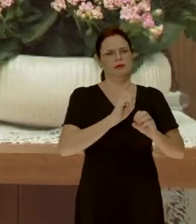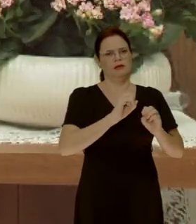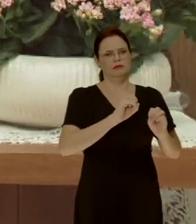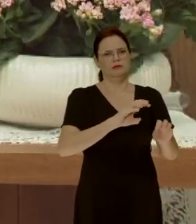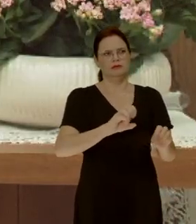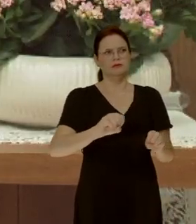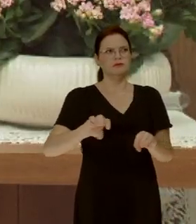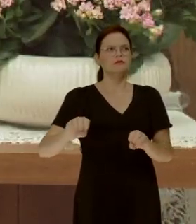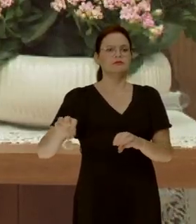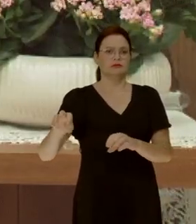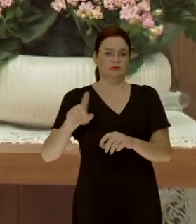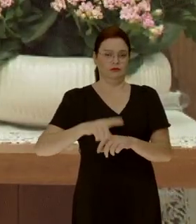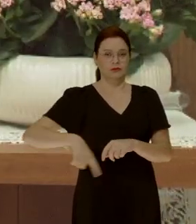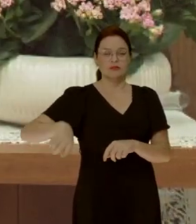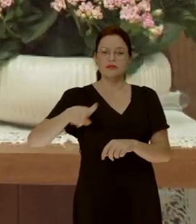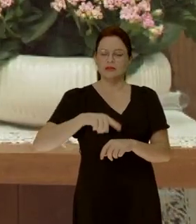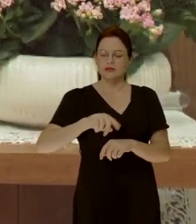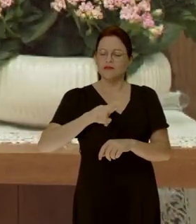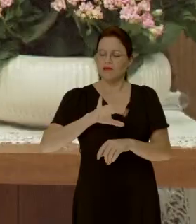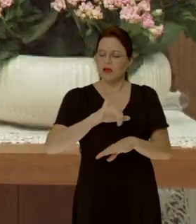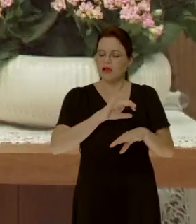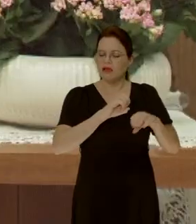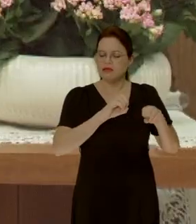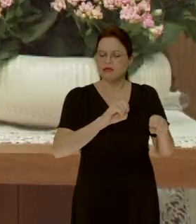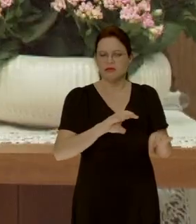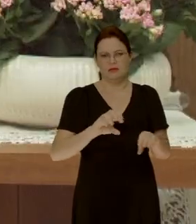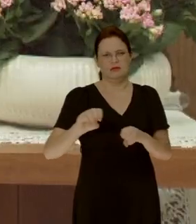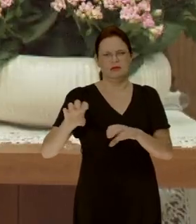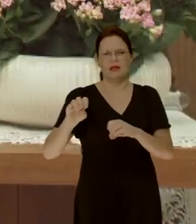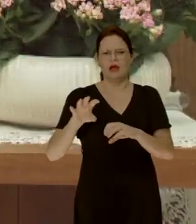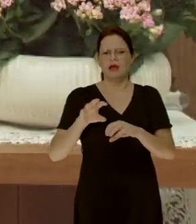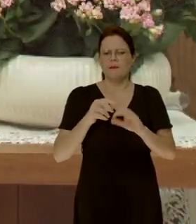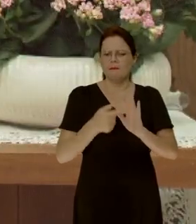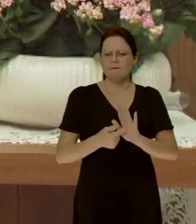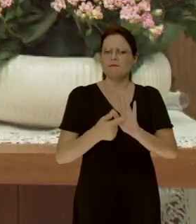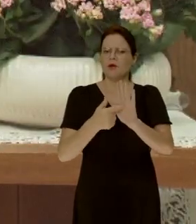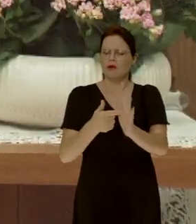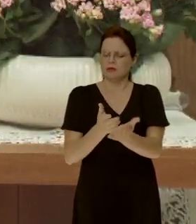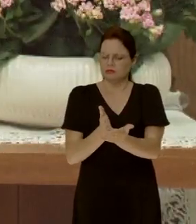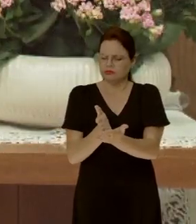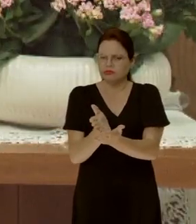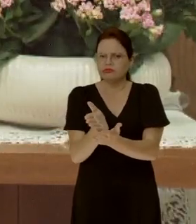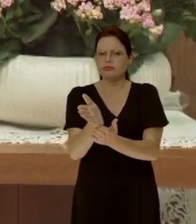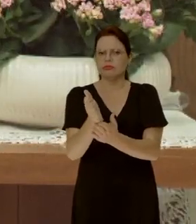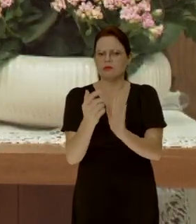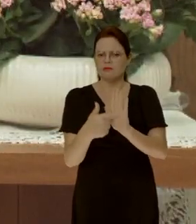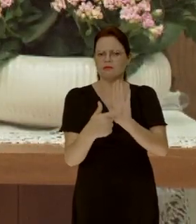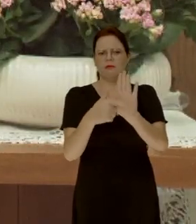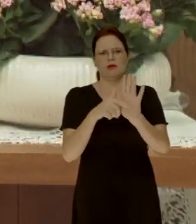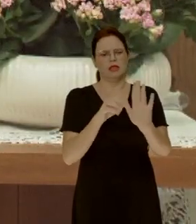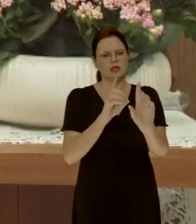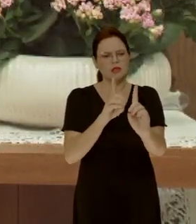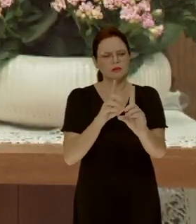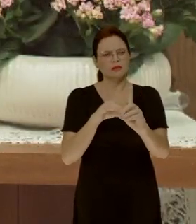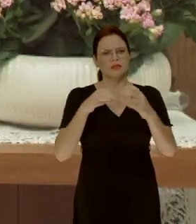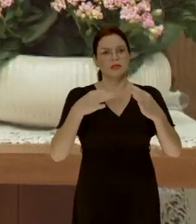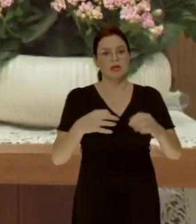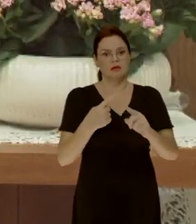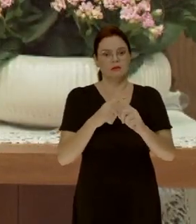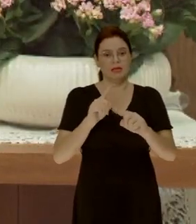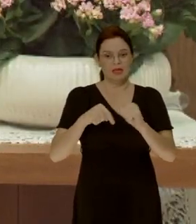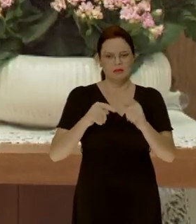cuidar, ensinem a elas o caminho, o evangelho. Porque quando eles chegar num determinado